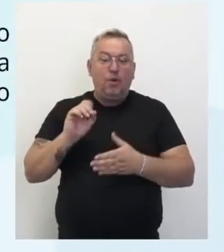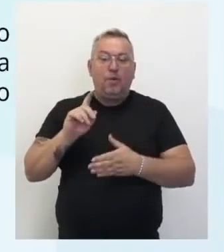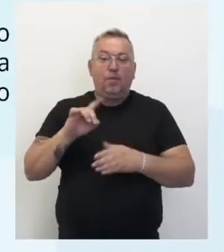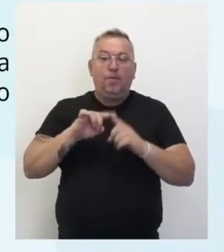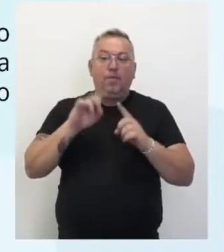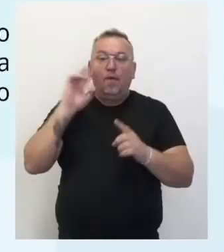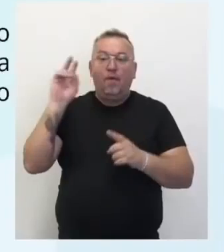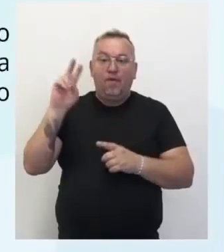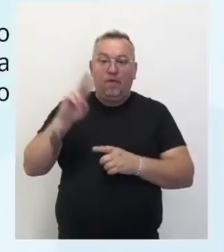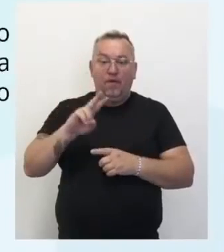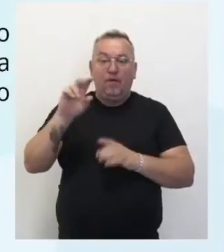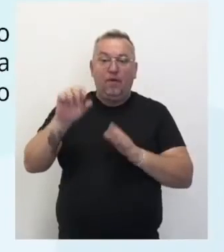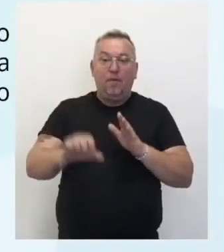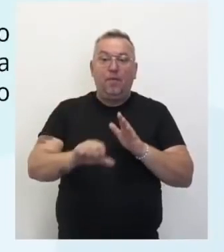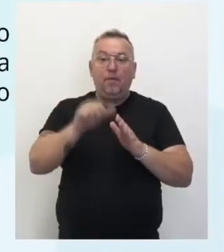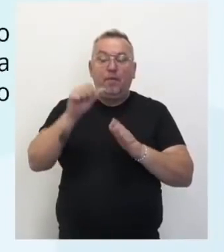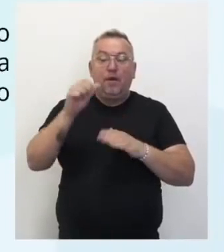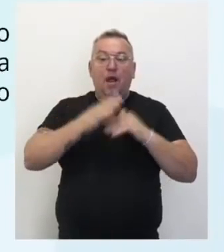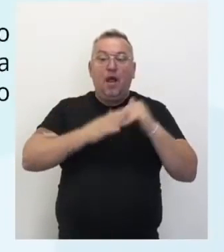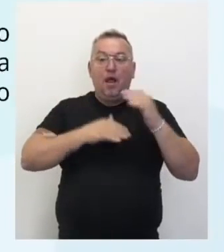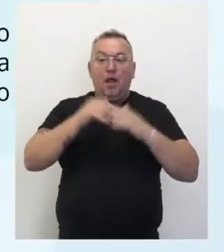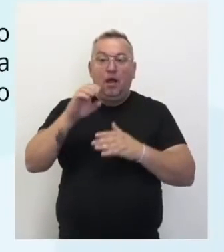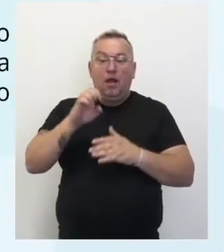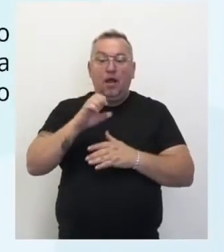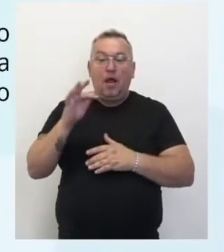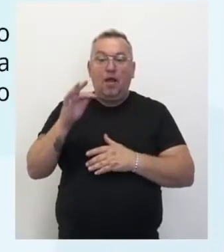aí, ó, primeiro é a habilidade